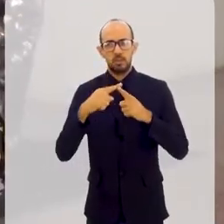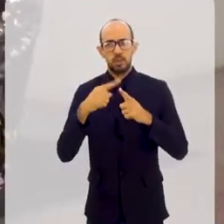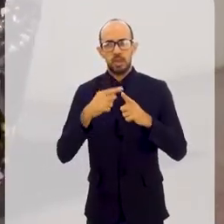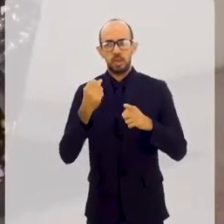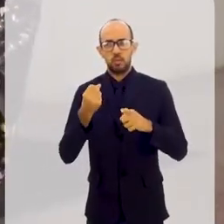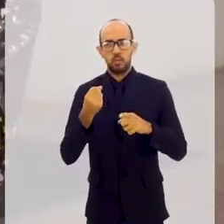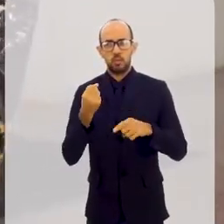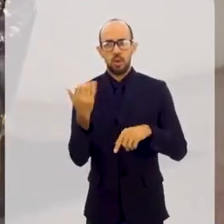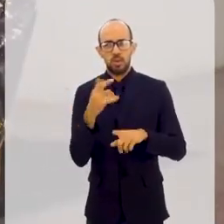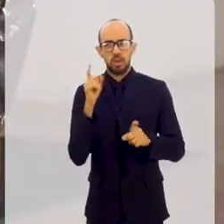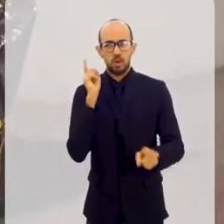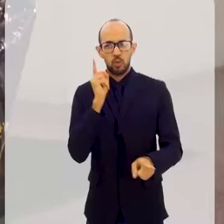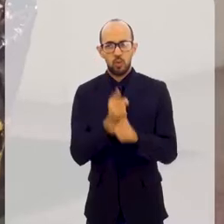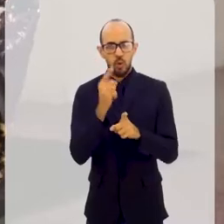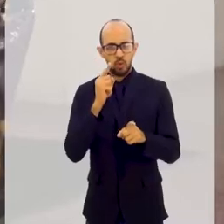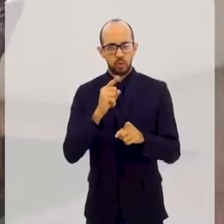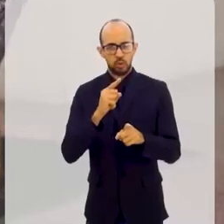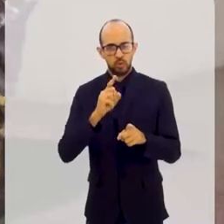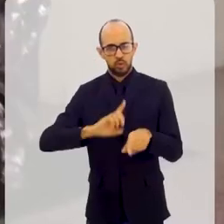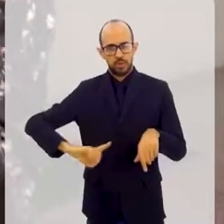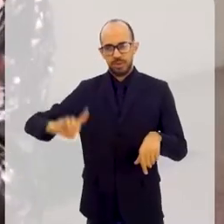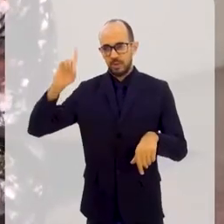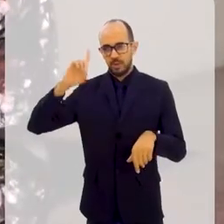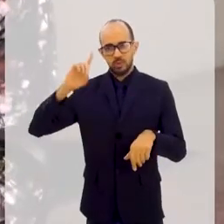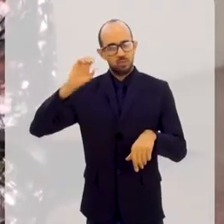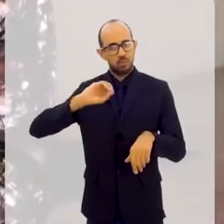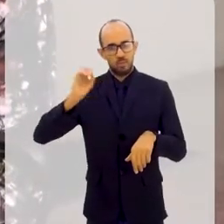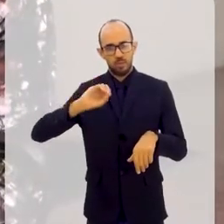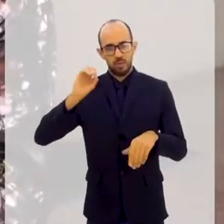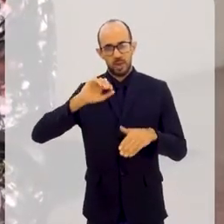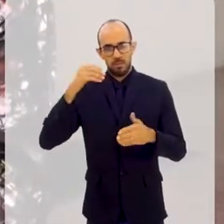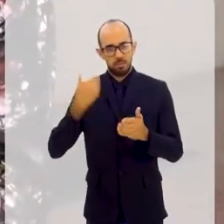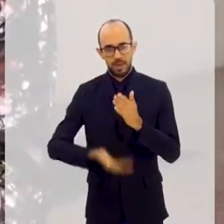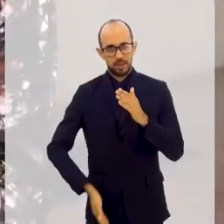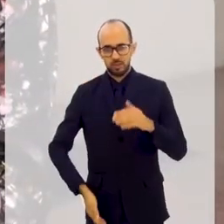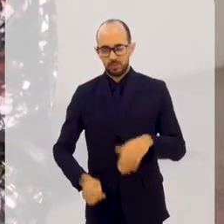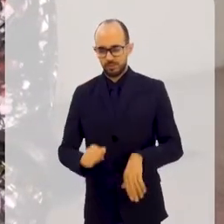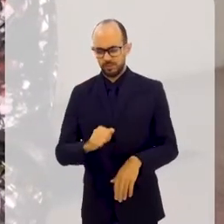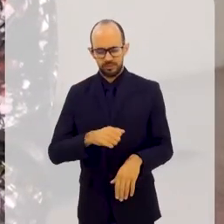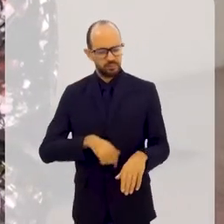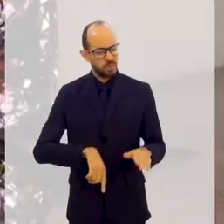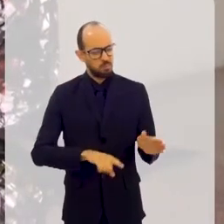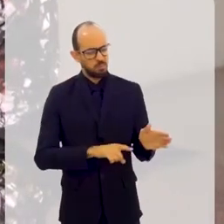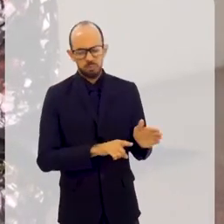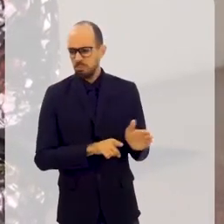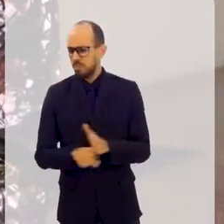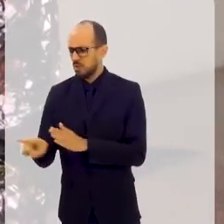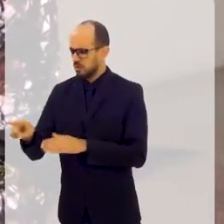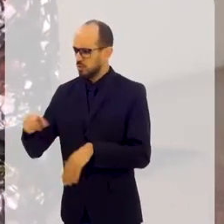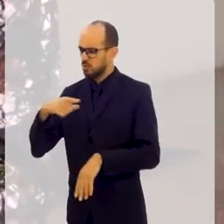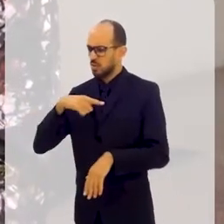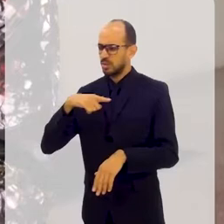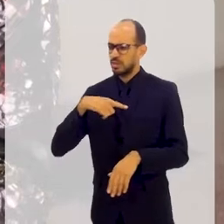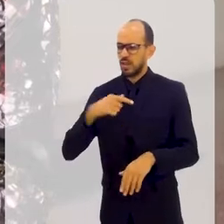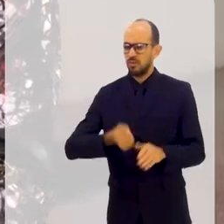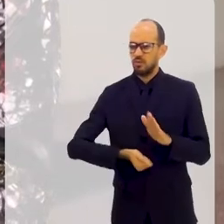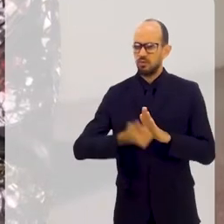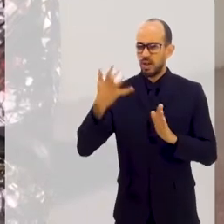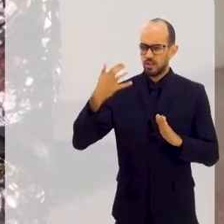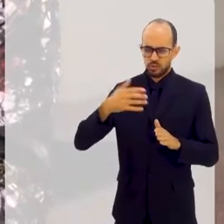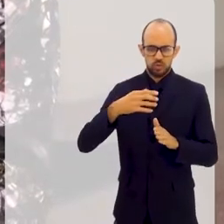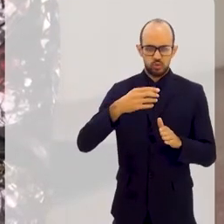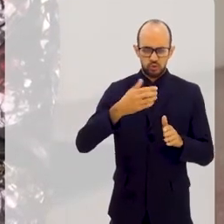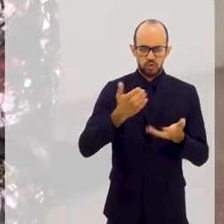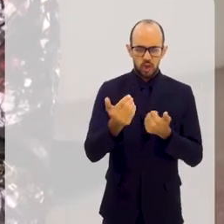busca quando tem encontro pessoal com Deus ninguém tira isso mais você tem um bom número de jovens aqui na igreja temos nós temos